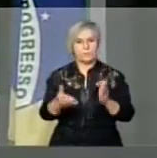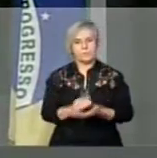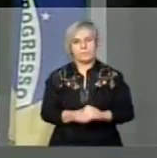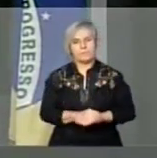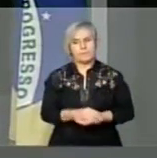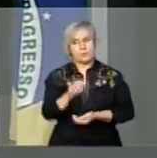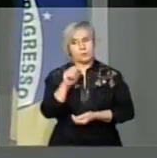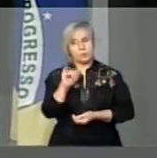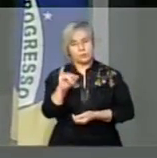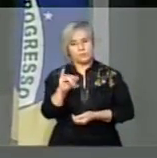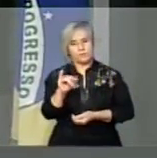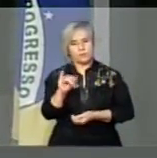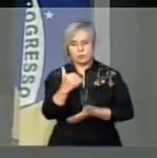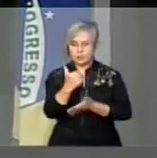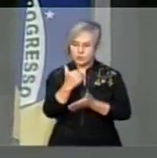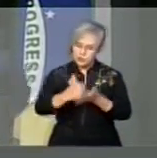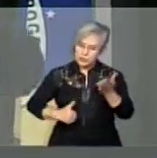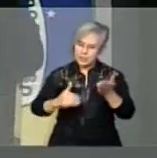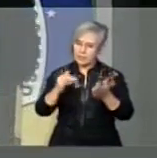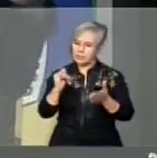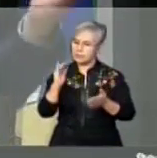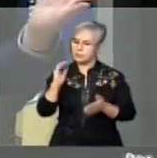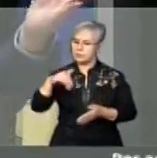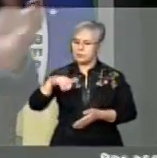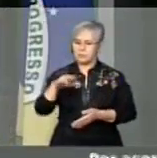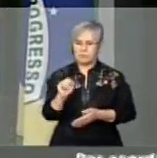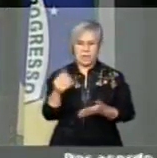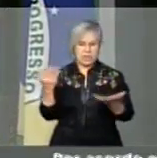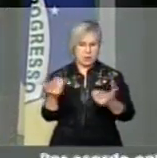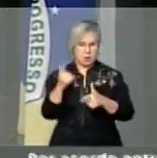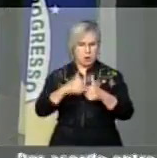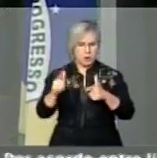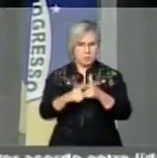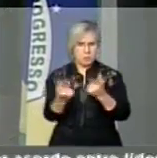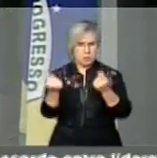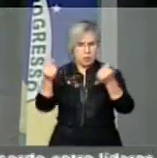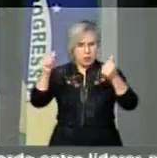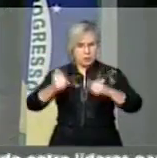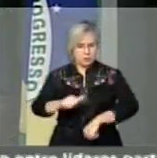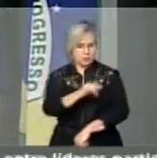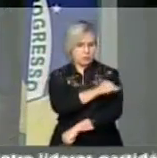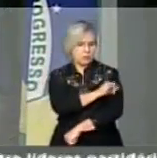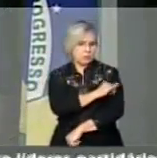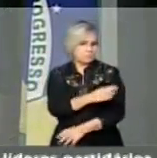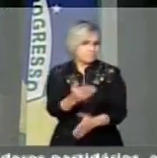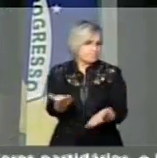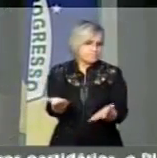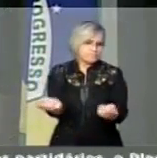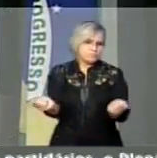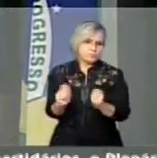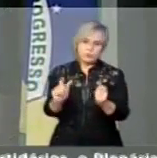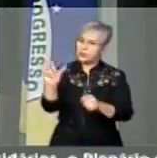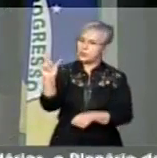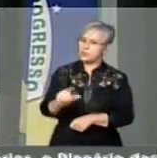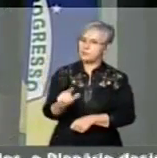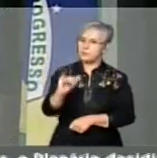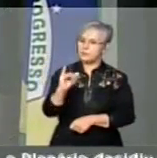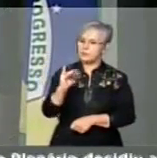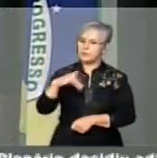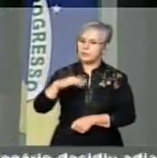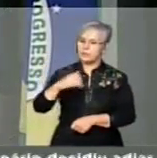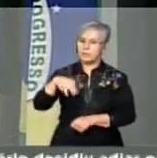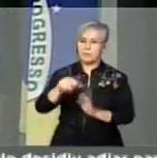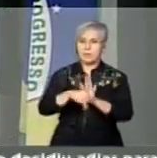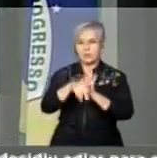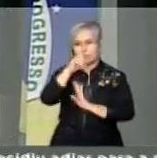fosse gerar isenção de ICMS no meio dessa crise no estado do Rio de Janeiro, era melhor reduzir o ICMS para os